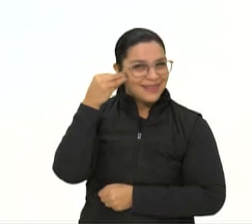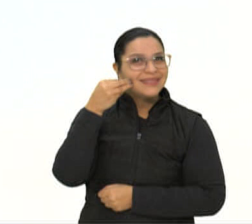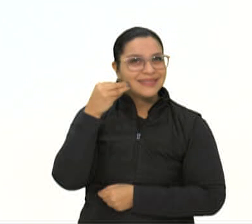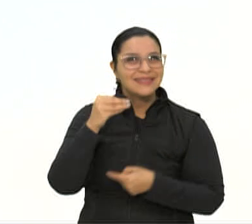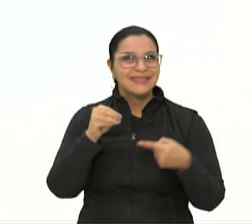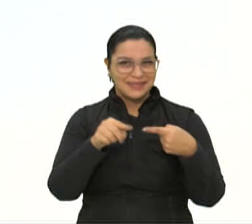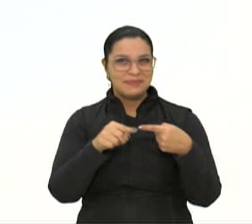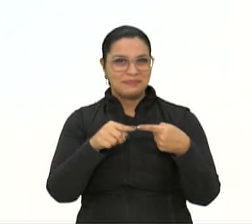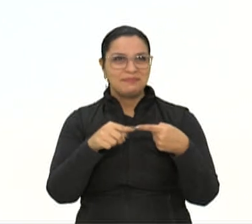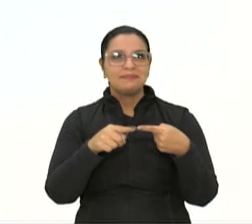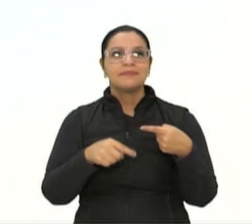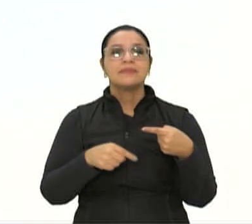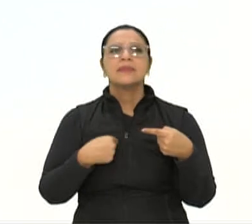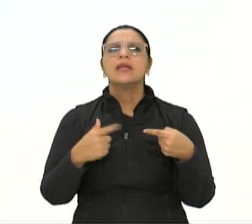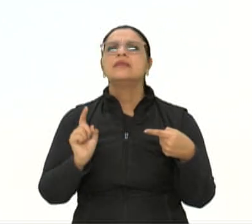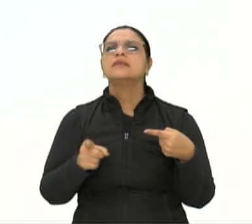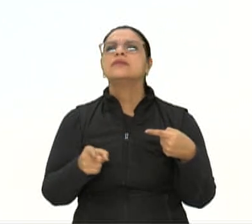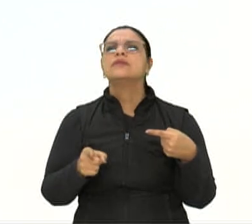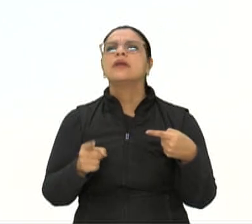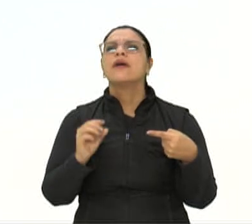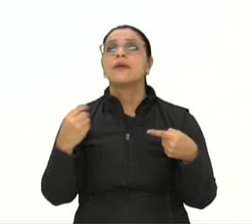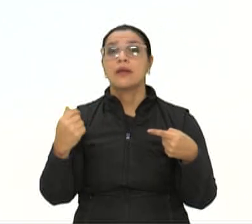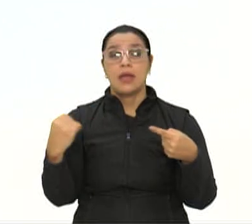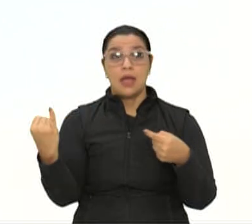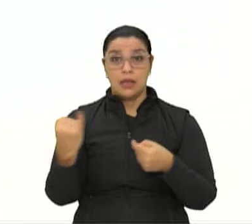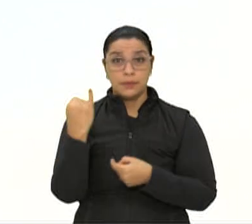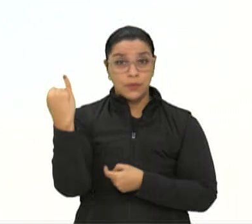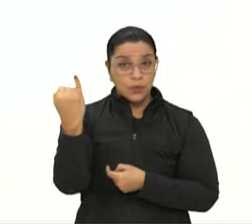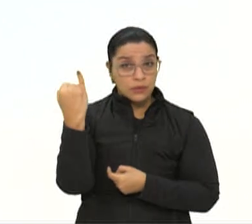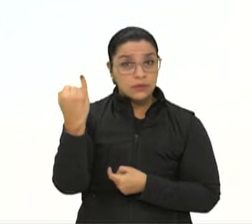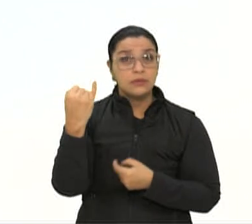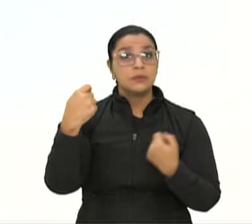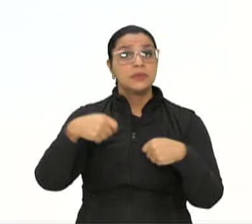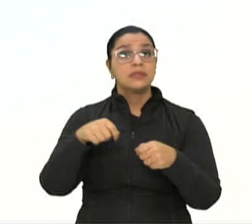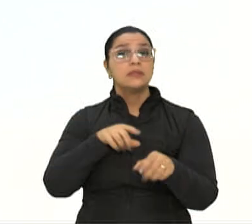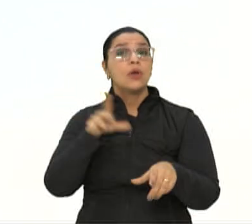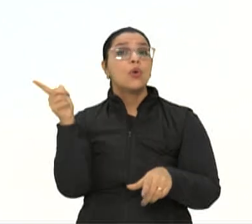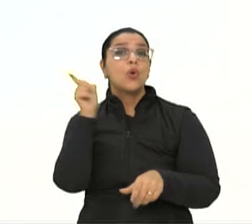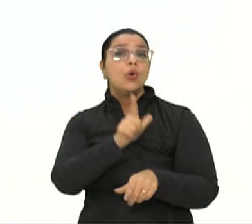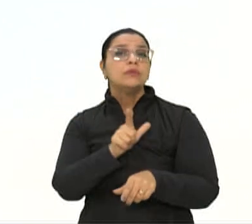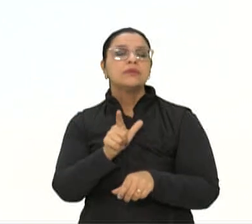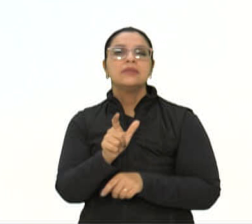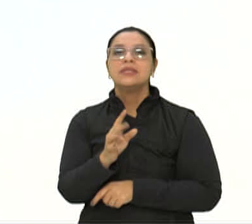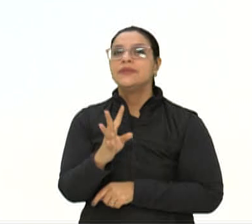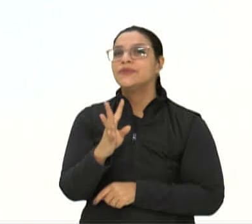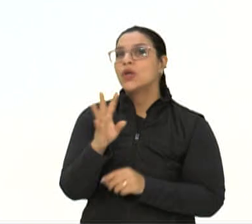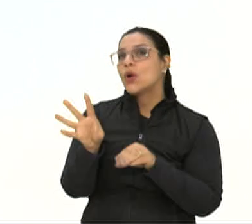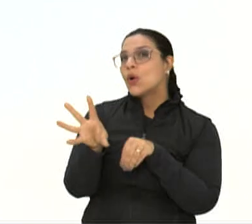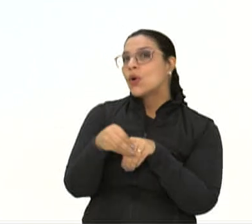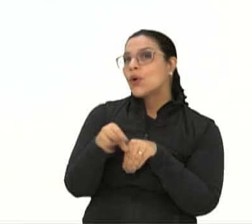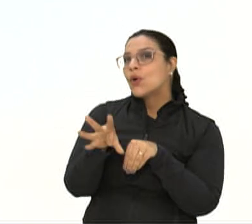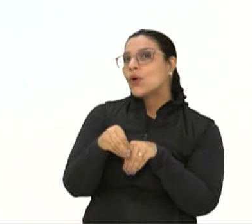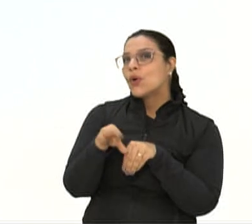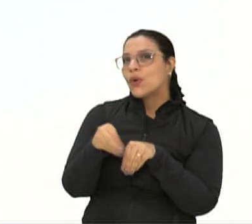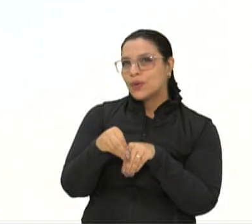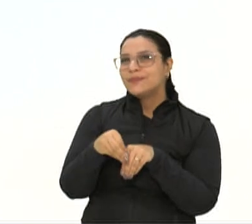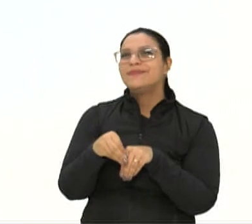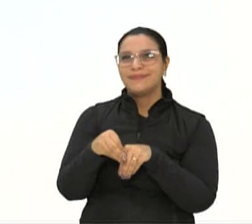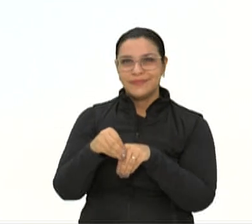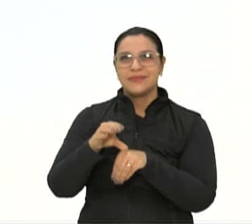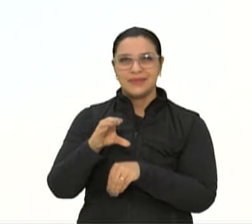experiência, né? A experiência é um fator determinante na obtenção do conhecimento. Para